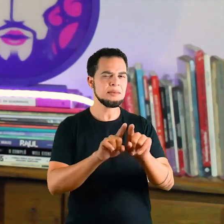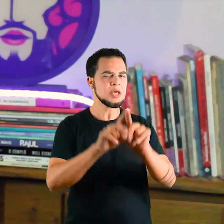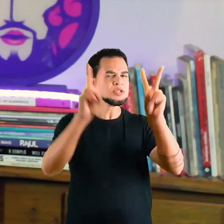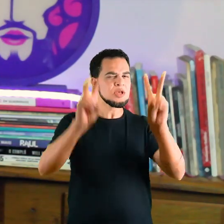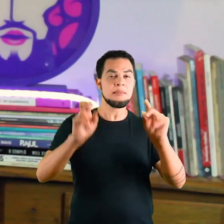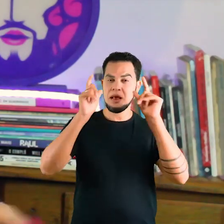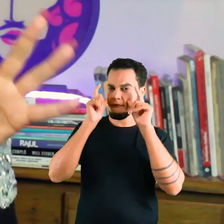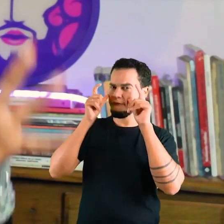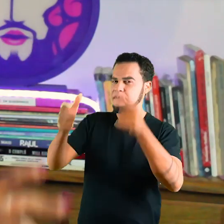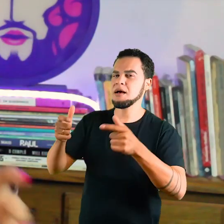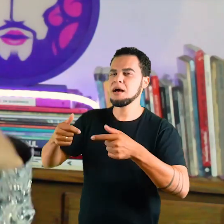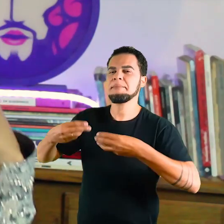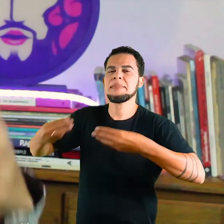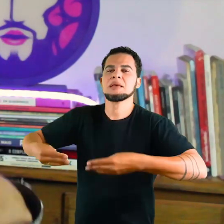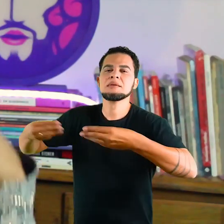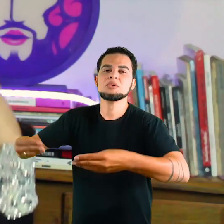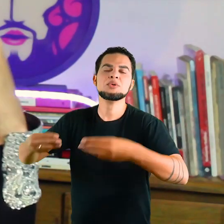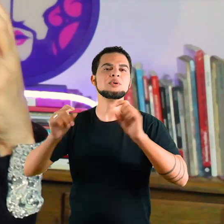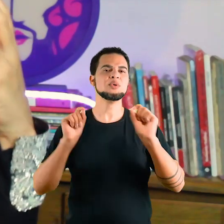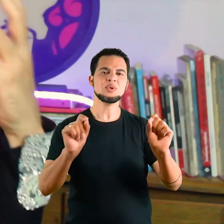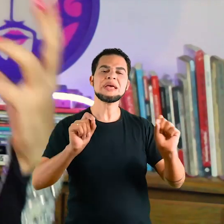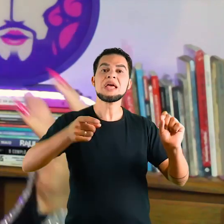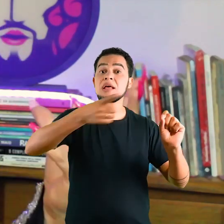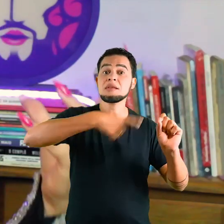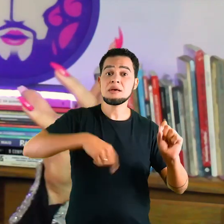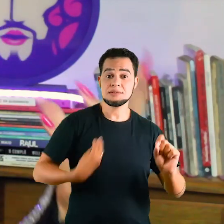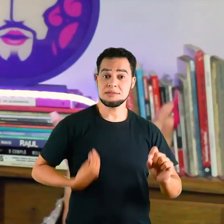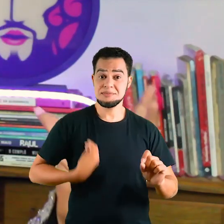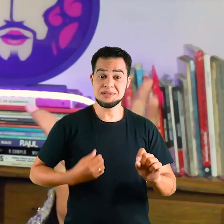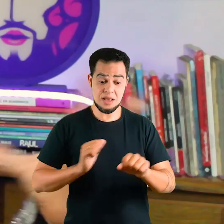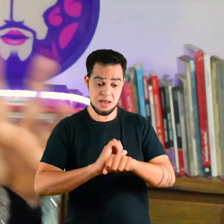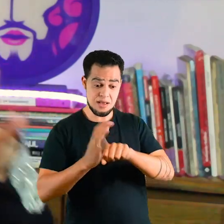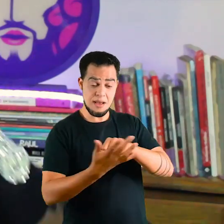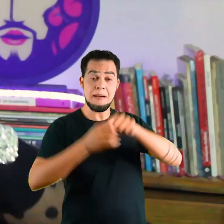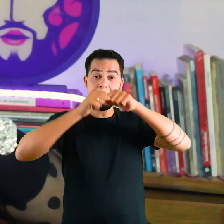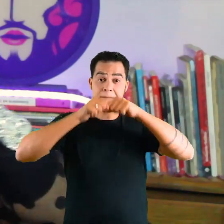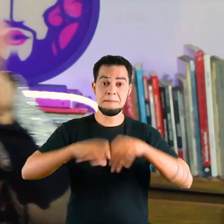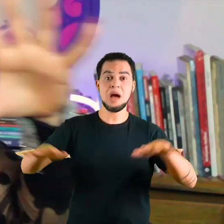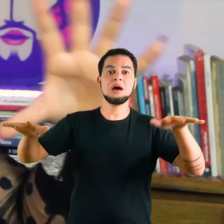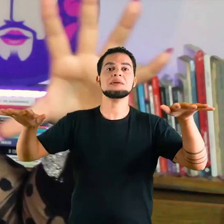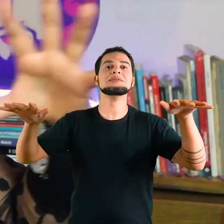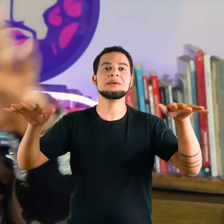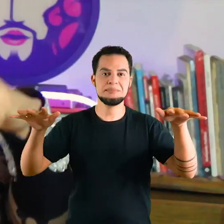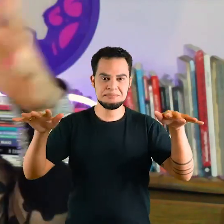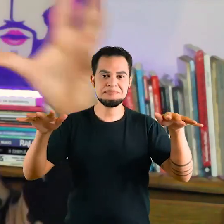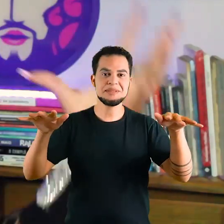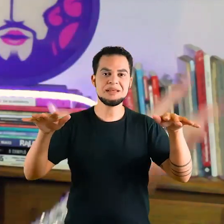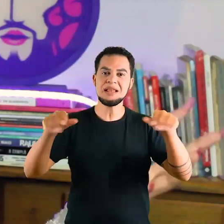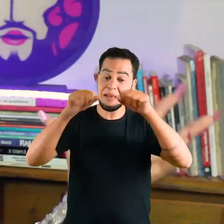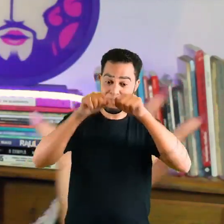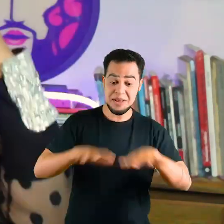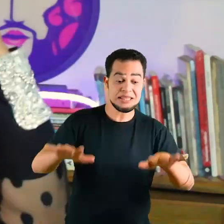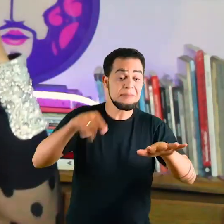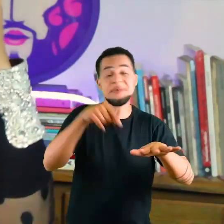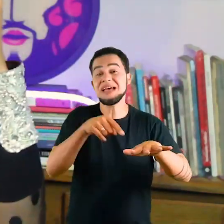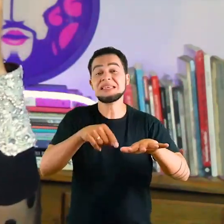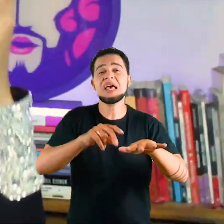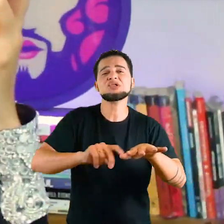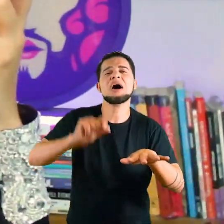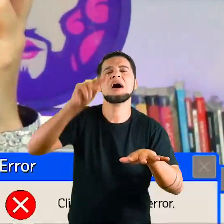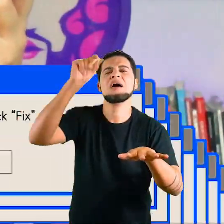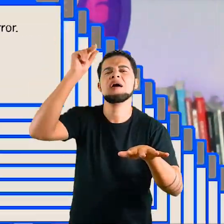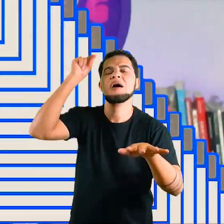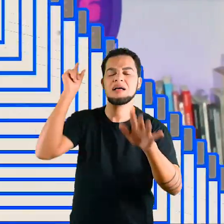da mercadoria é o fato da gente estar numa pandemia, que é a tragédia anunciada há décadas.